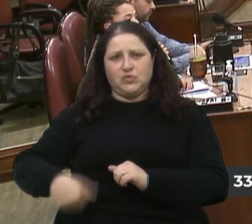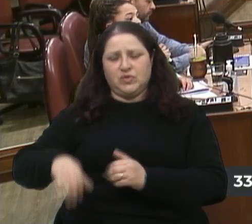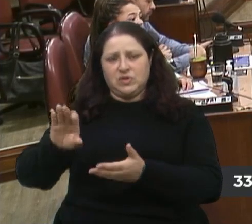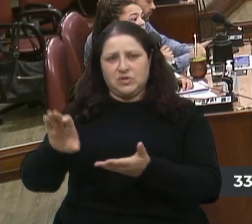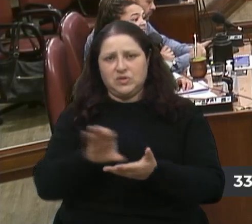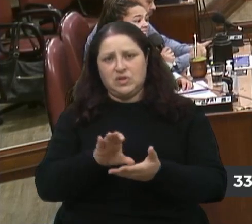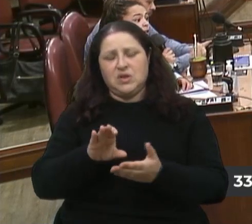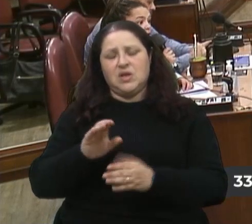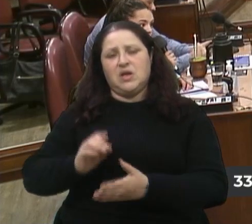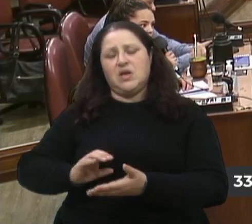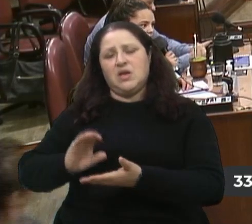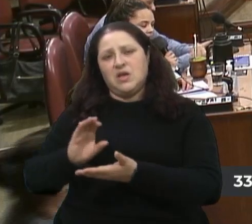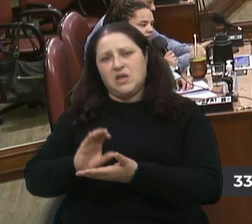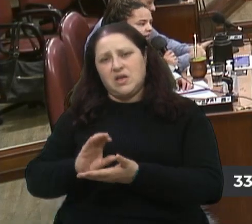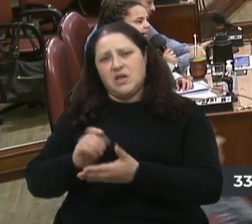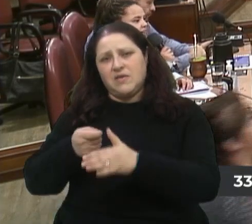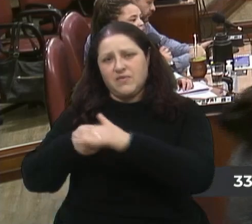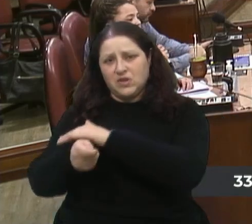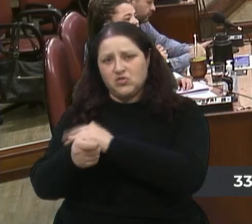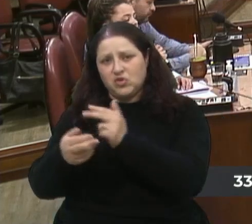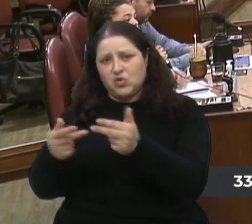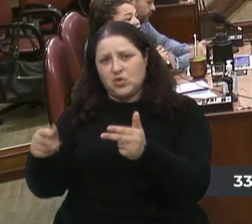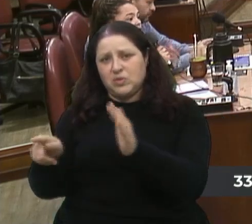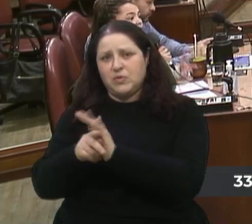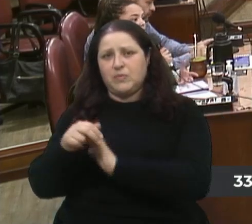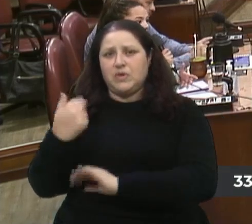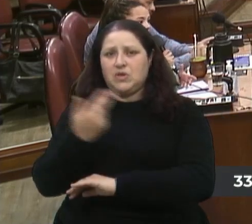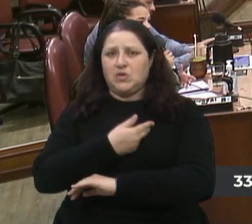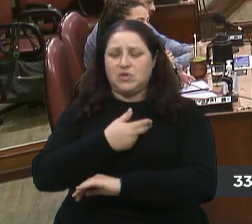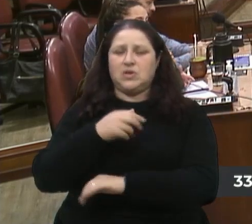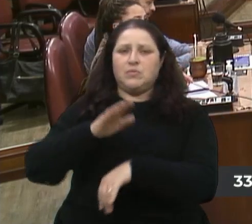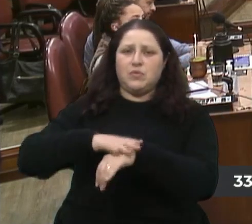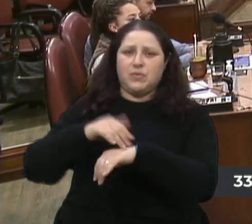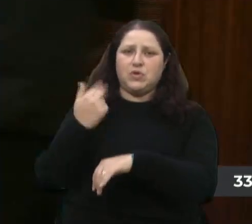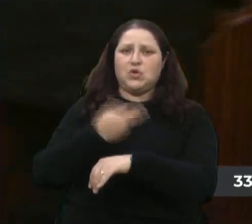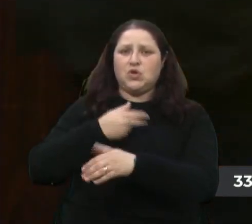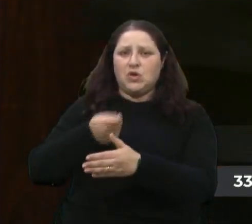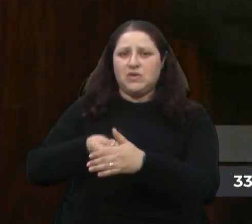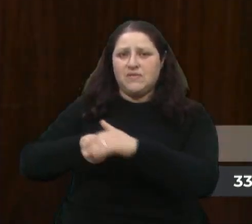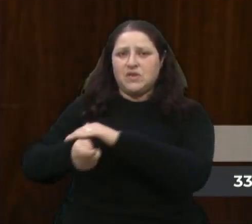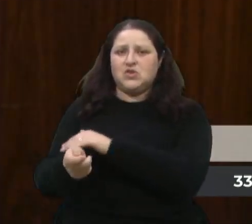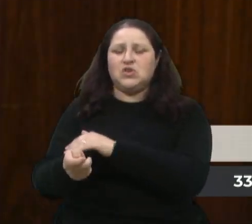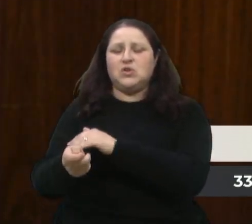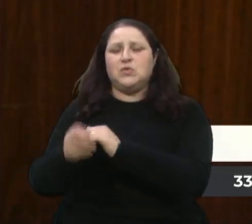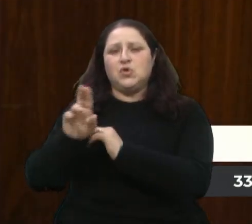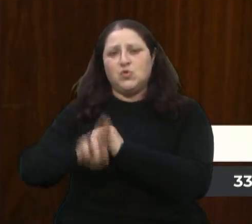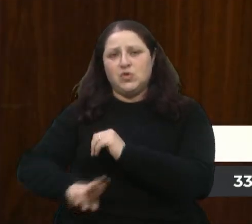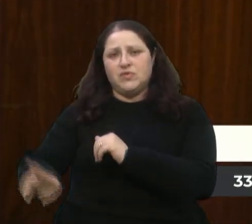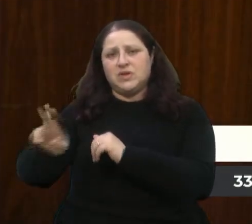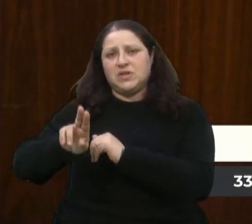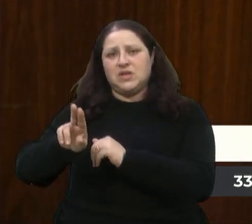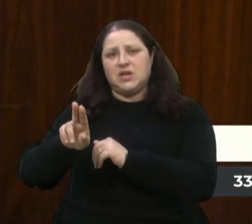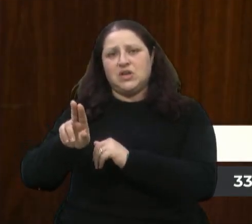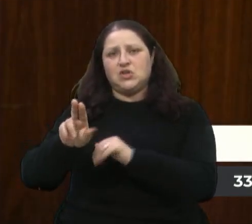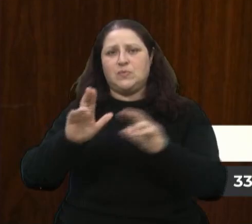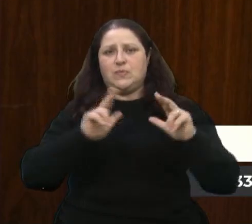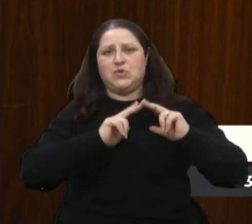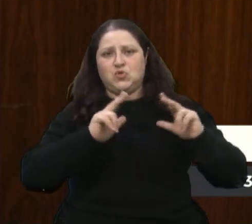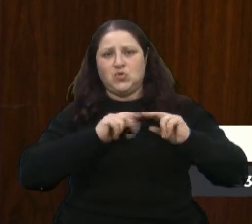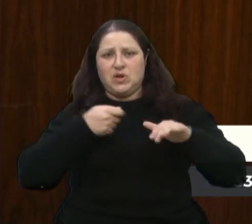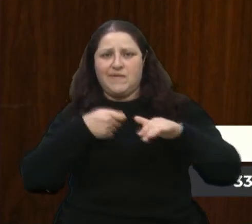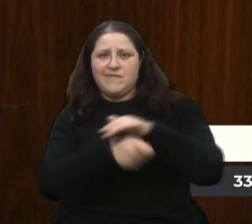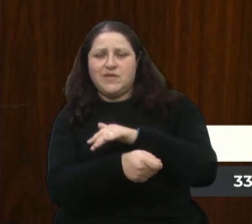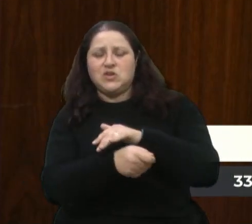investir naquilo que é nosso. Então, quando a gente investe numa universidade particular, a gente não